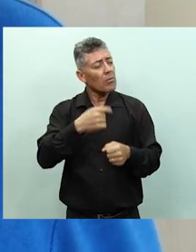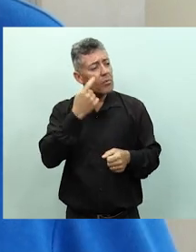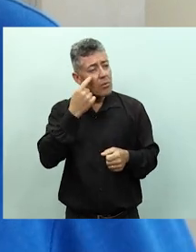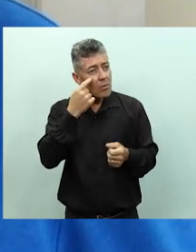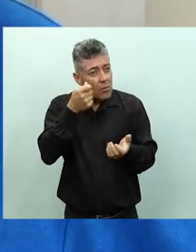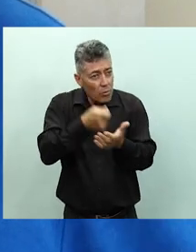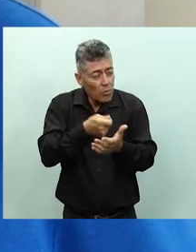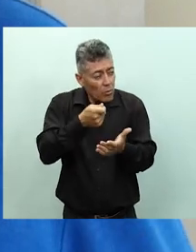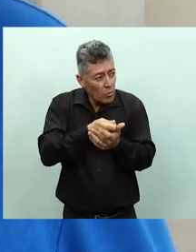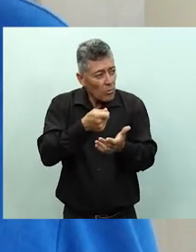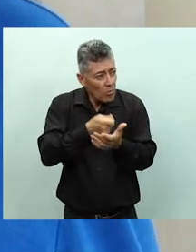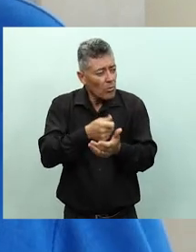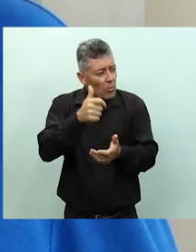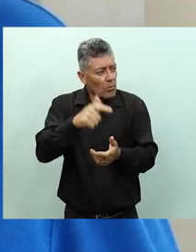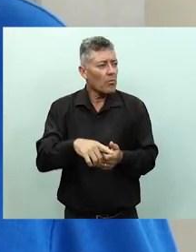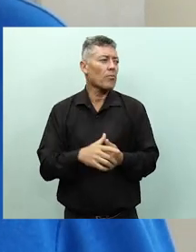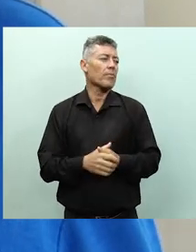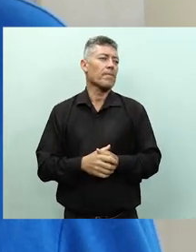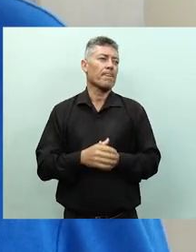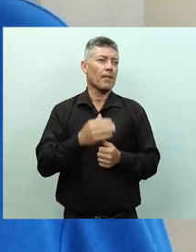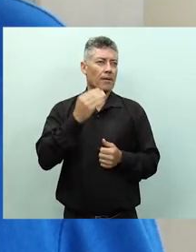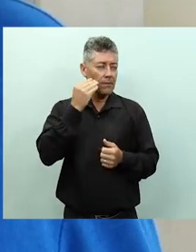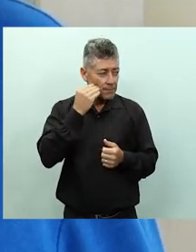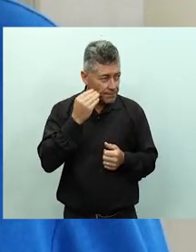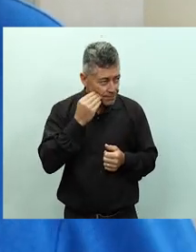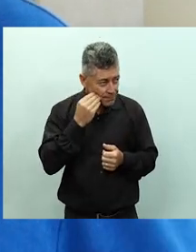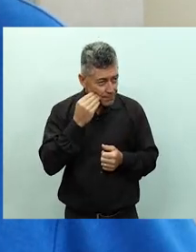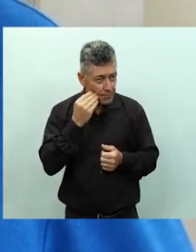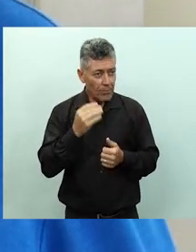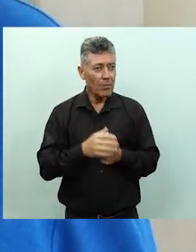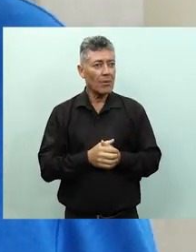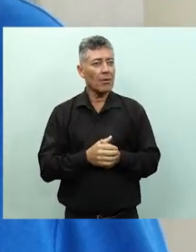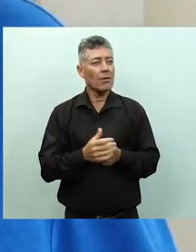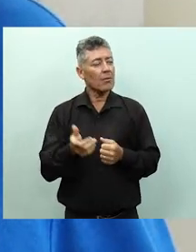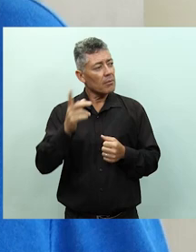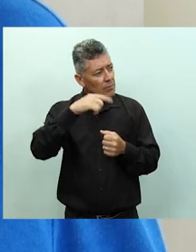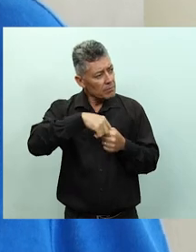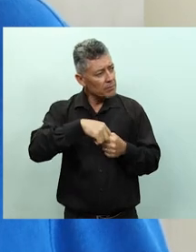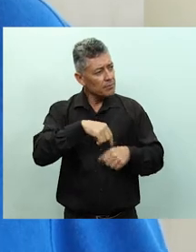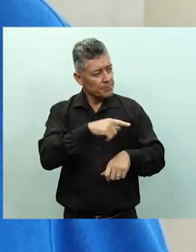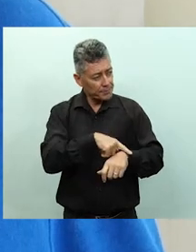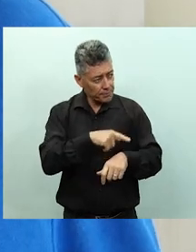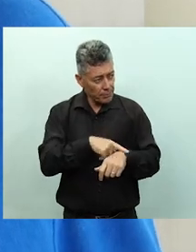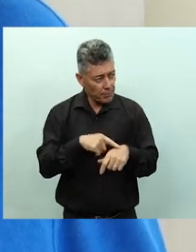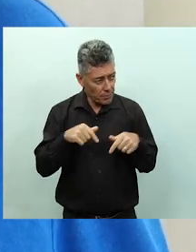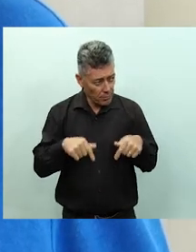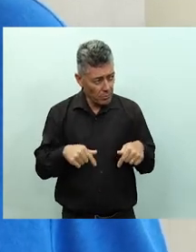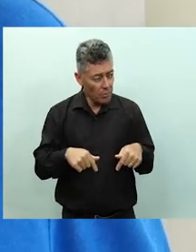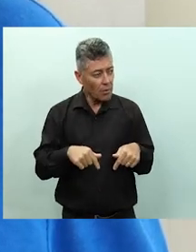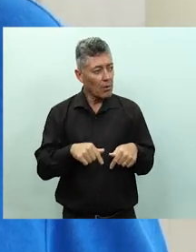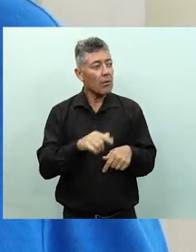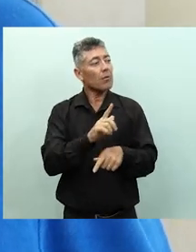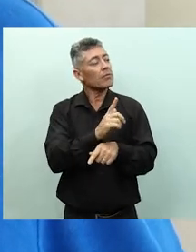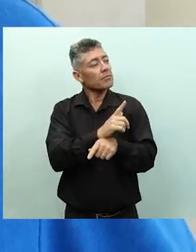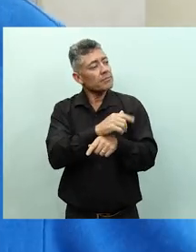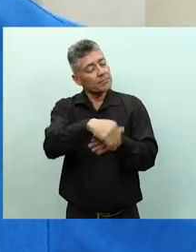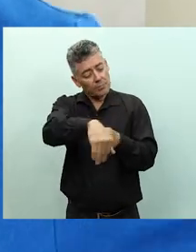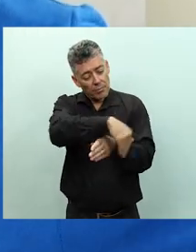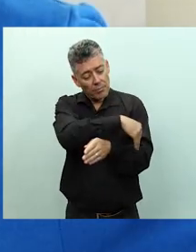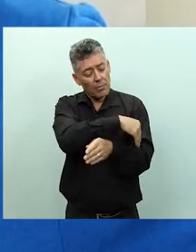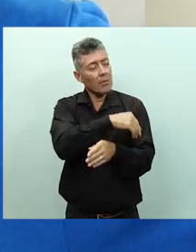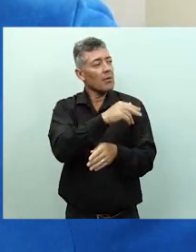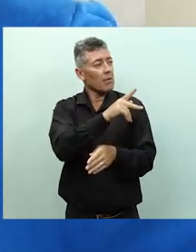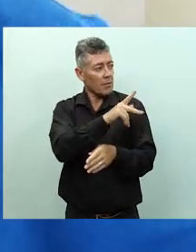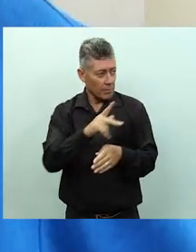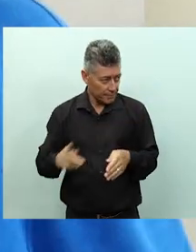ela cobrava in loco, ela participava diretamente das ações, chegava Damião, pira Damião, aqui na rua da Quaresma tem um